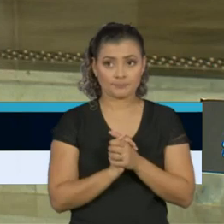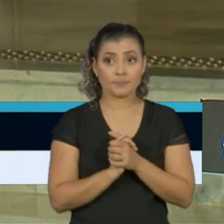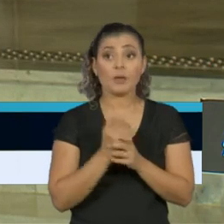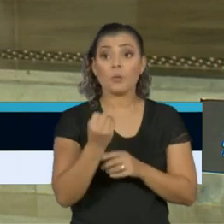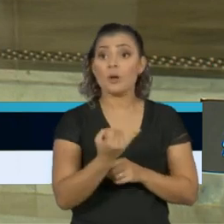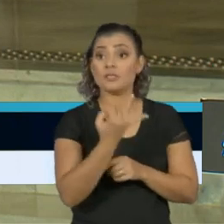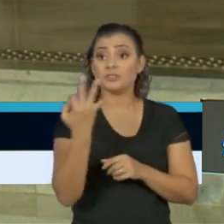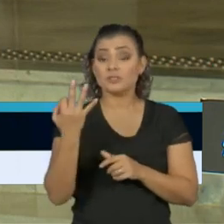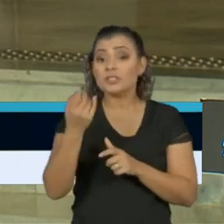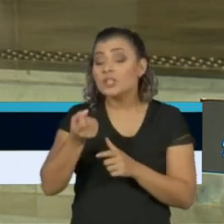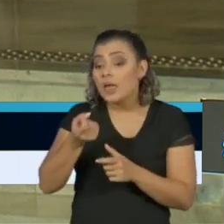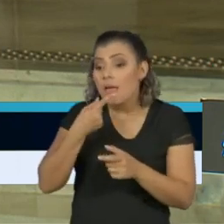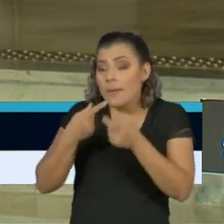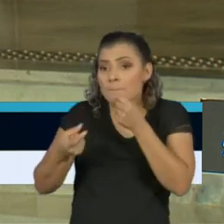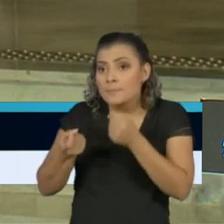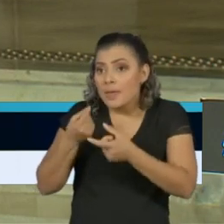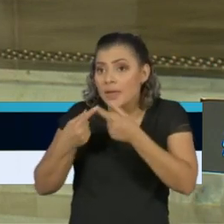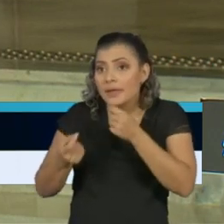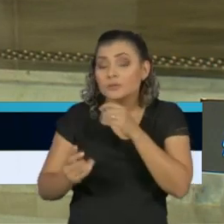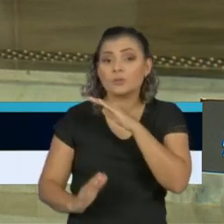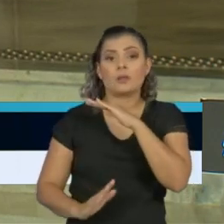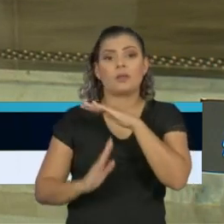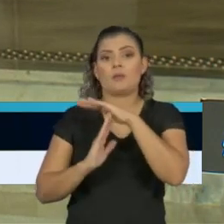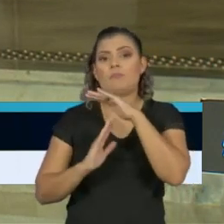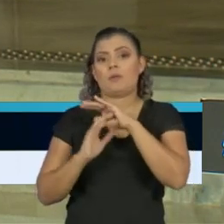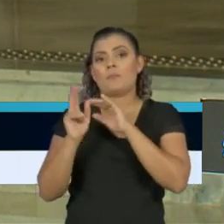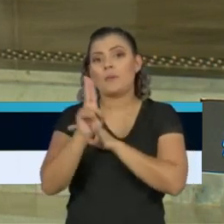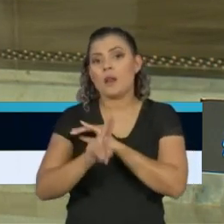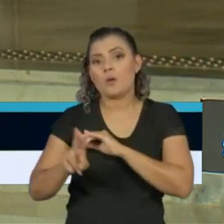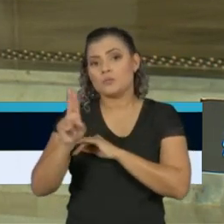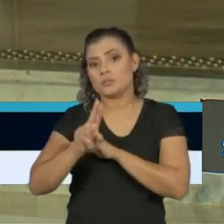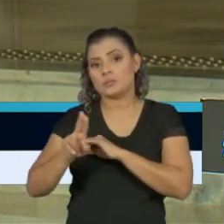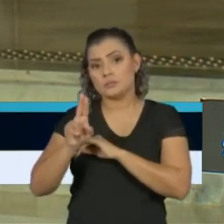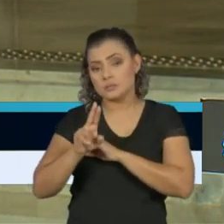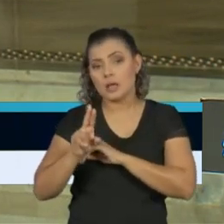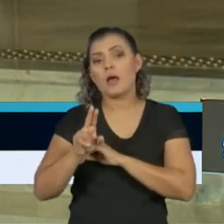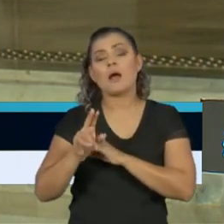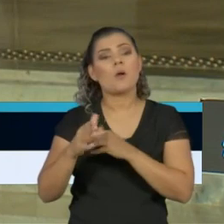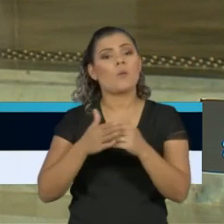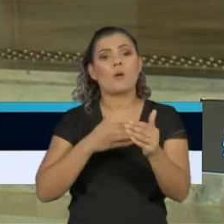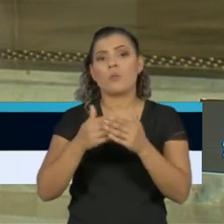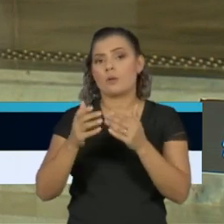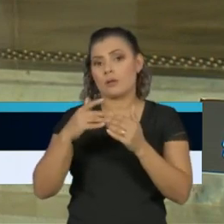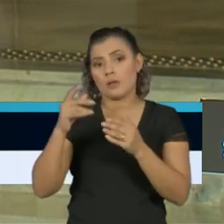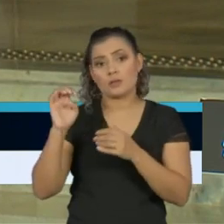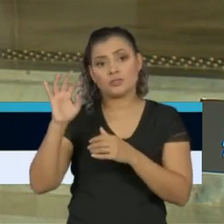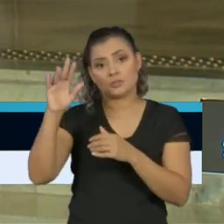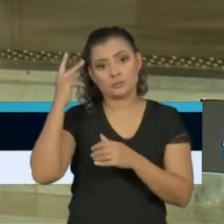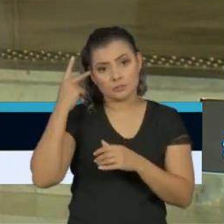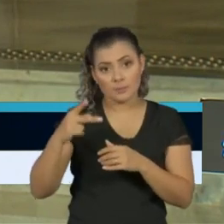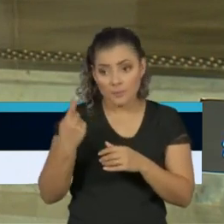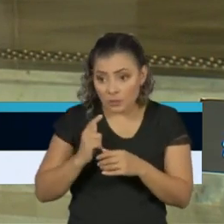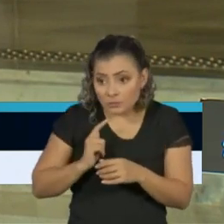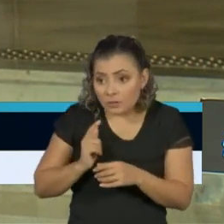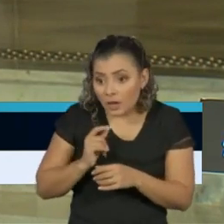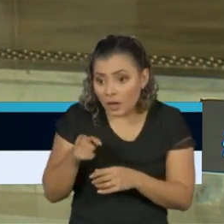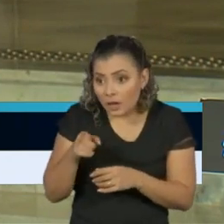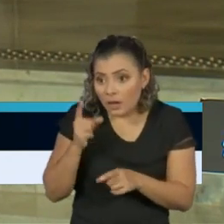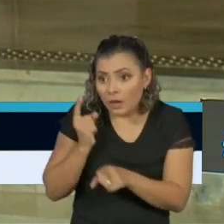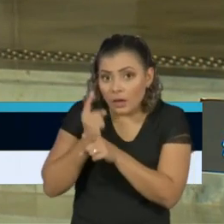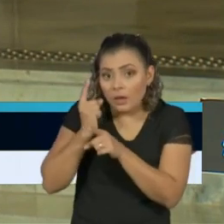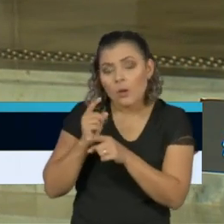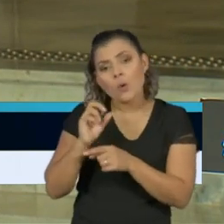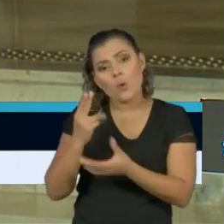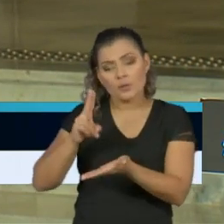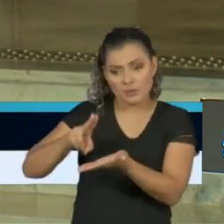número de comprimidos suficientes para uso a qualquer paulista que tenha indicação, seja ele